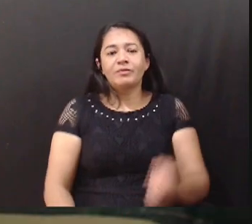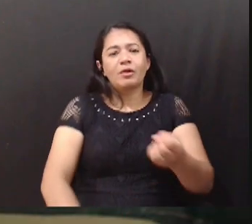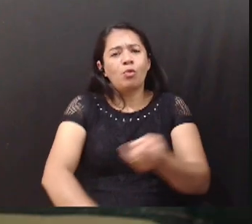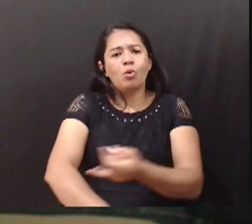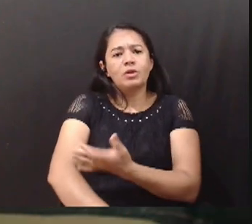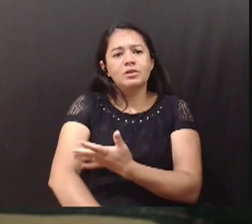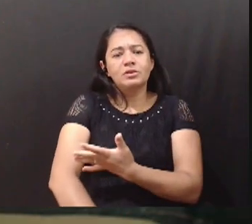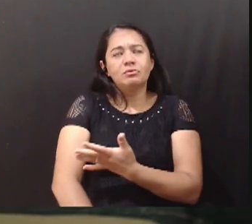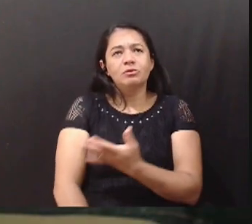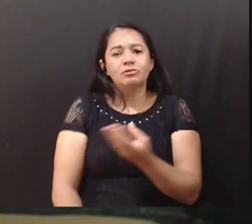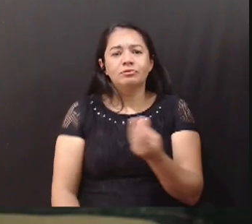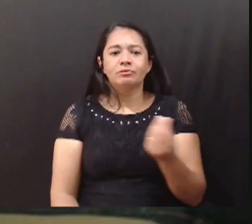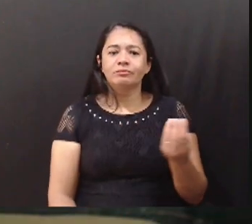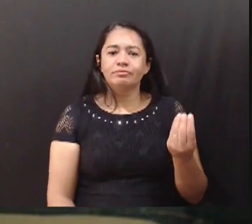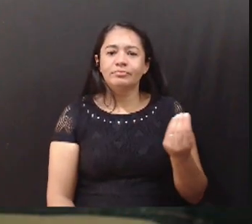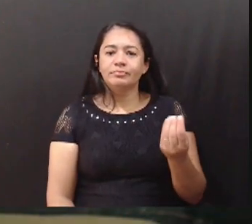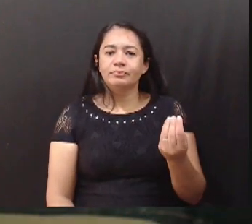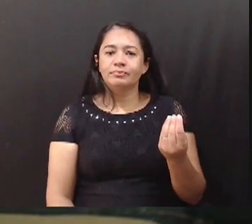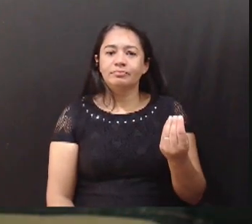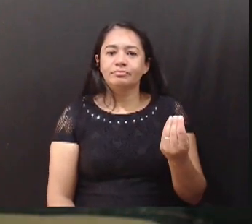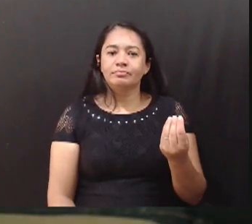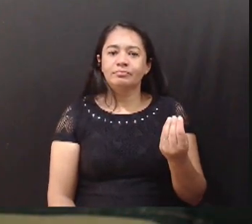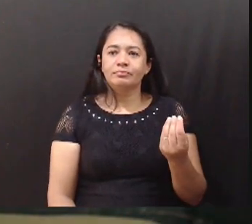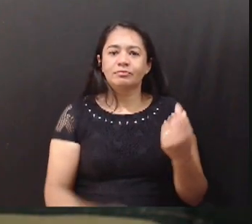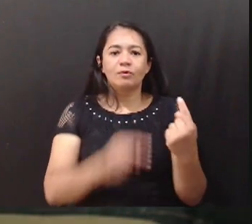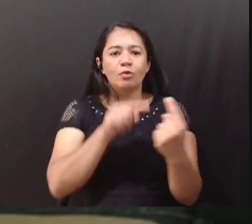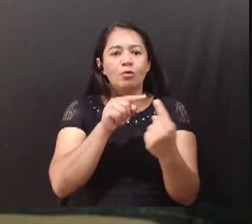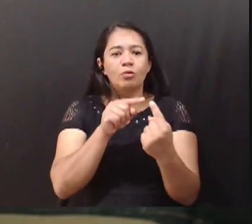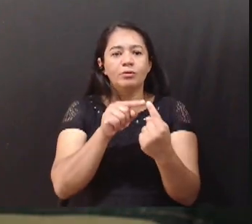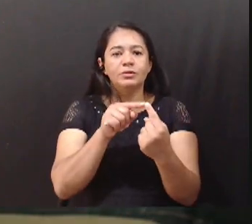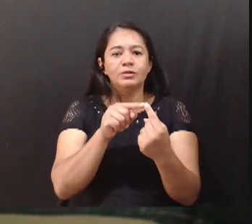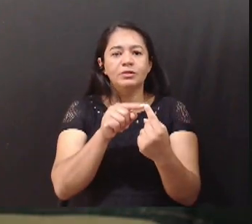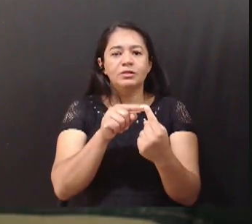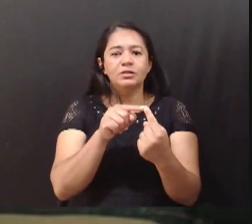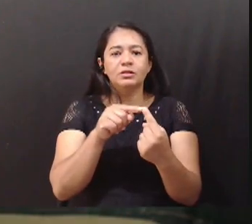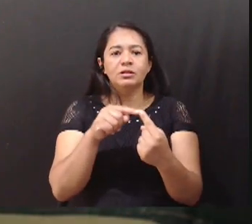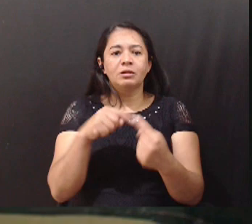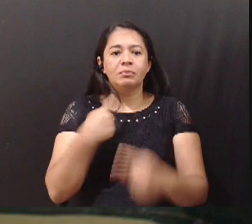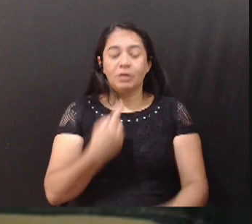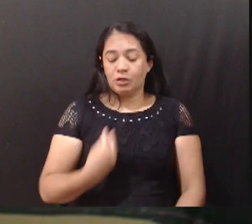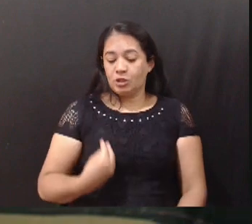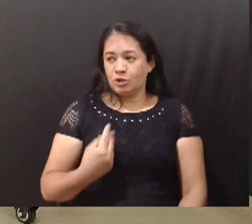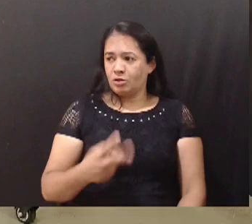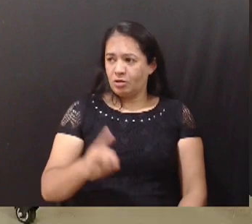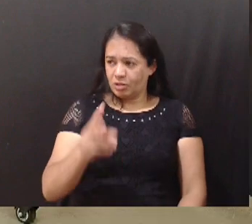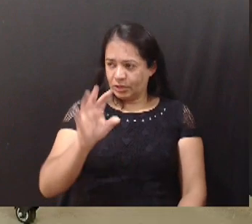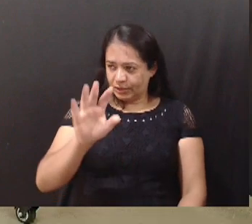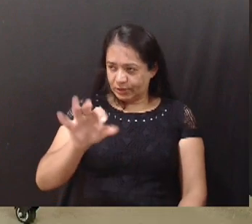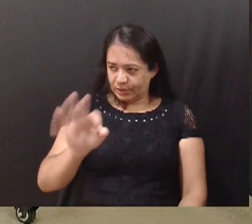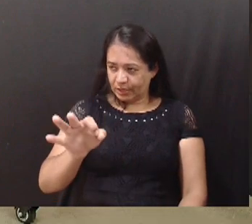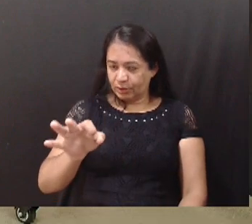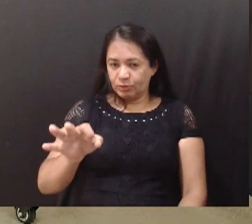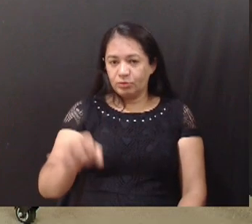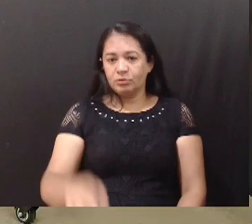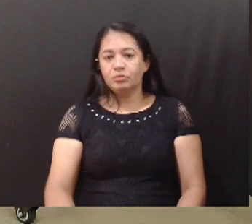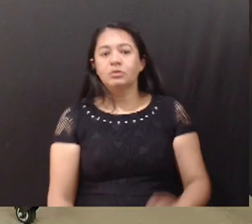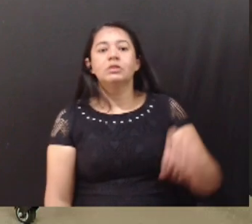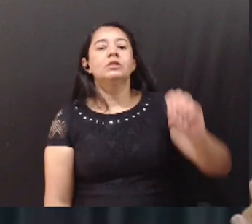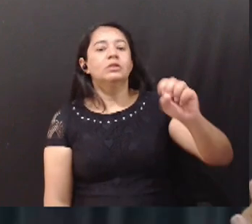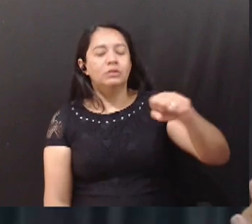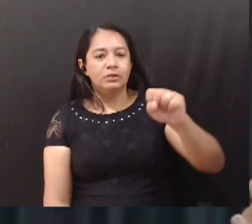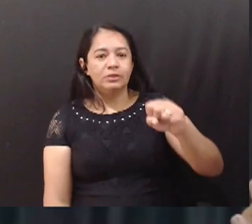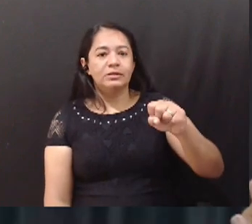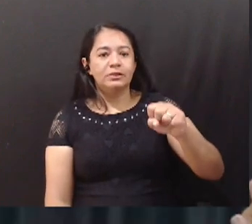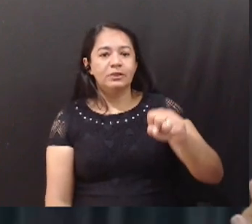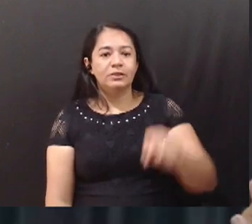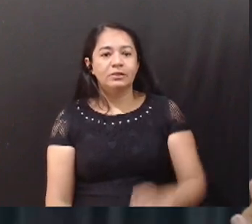verdade, elas têm uma função para nossa sobrevivência, né? Exato. É isso. Aliás, você já deu spoiler,